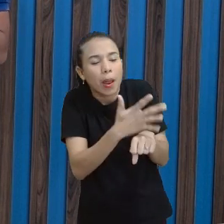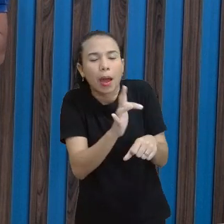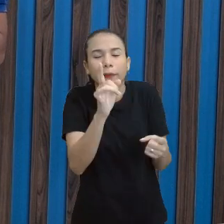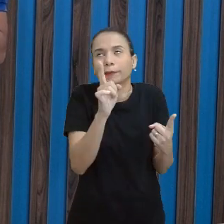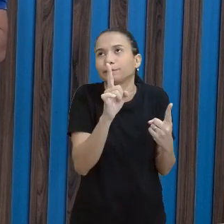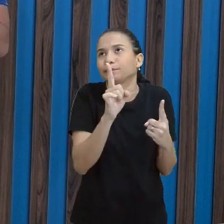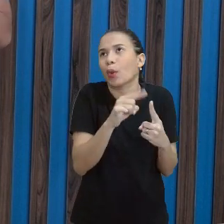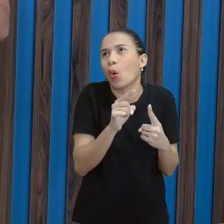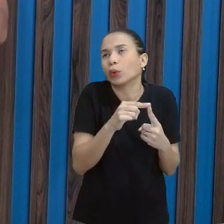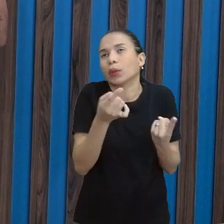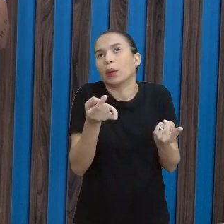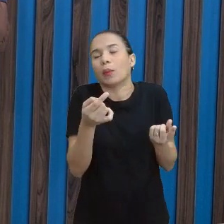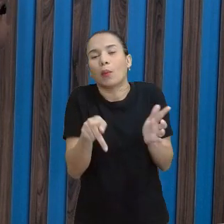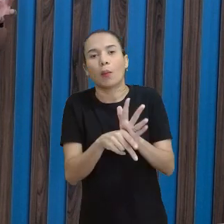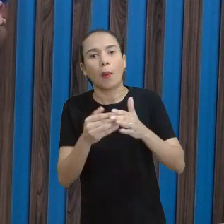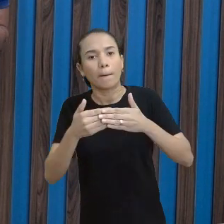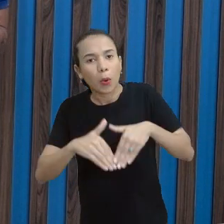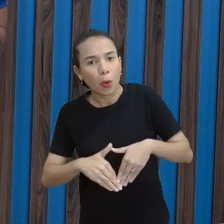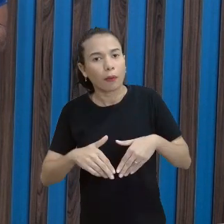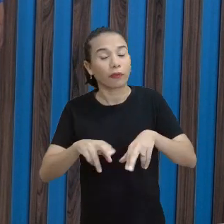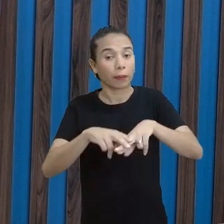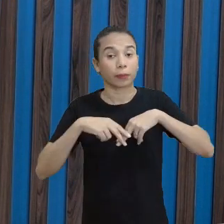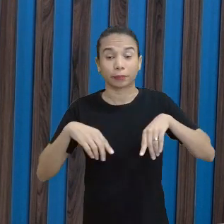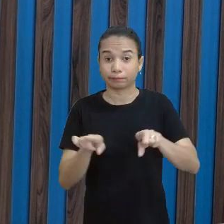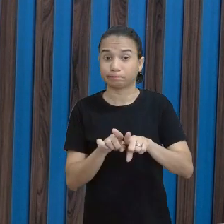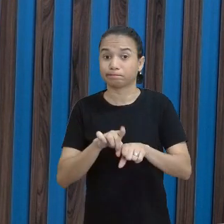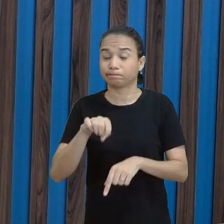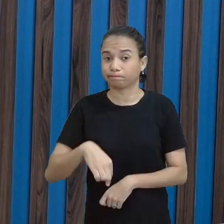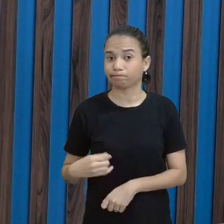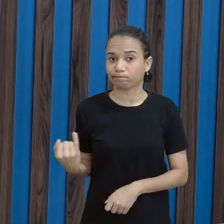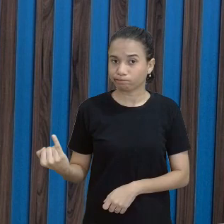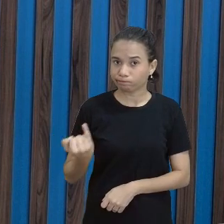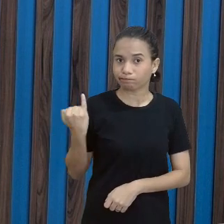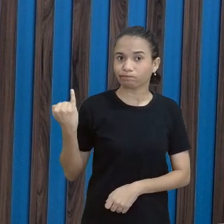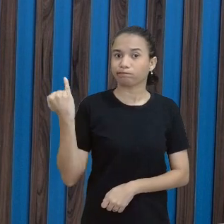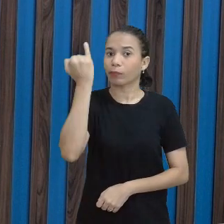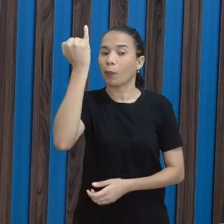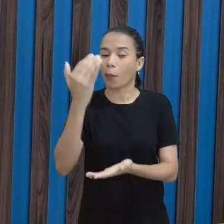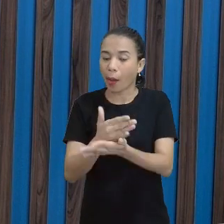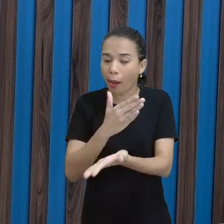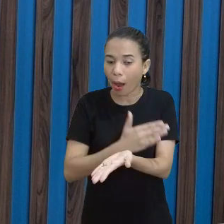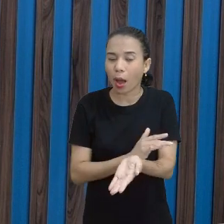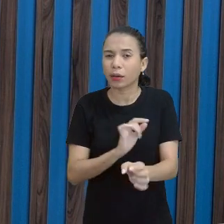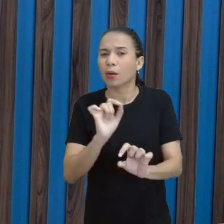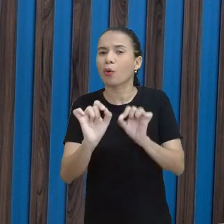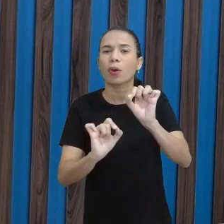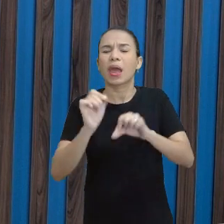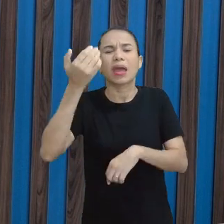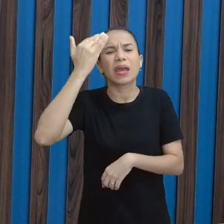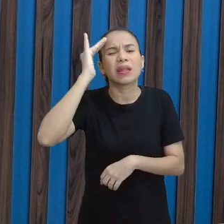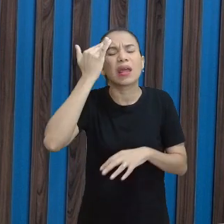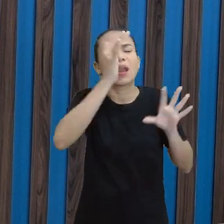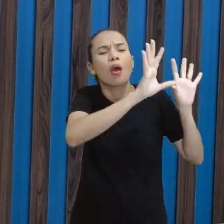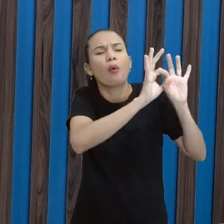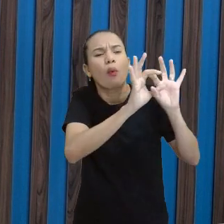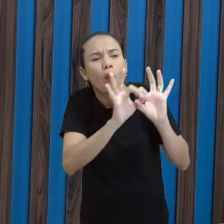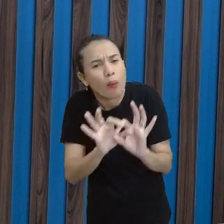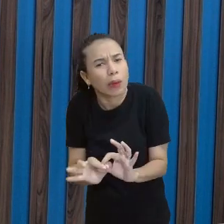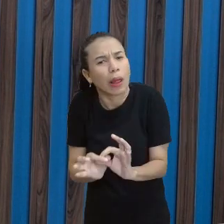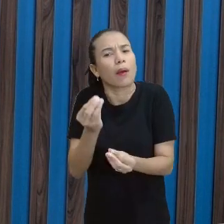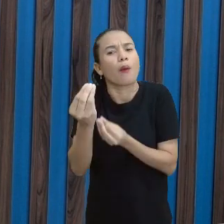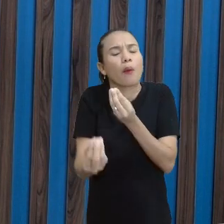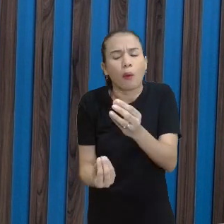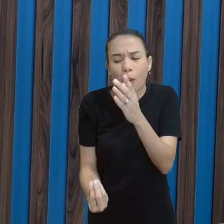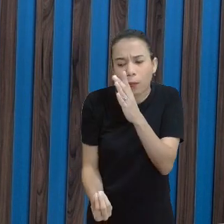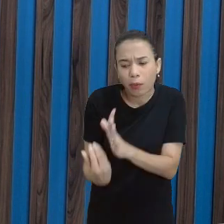de prova, mas antes disso é muito importante a gente entender como é que surge